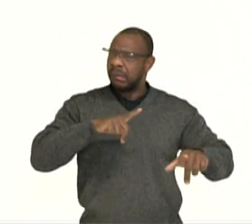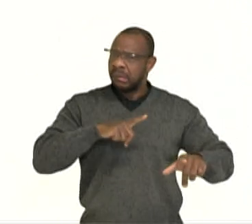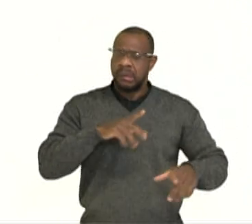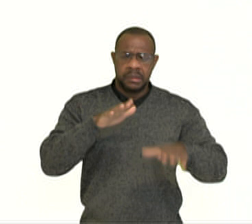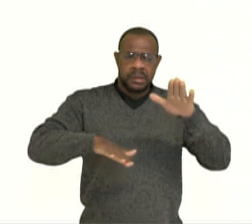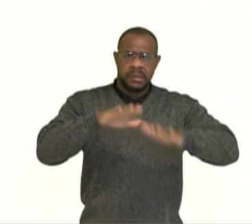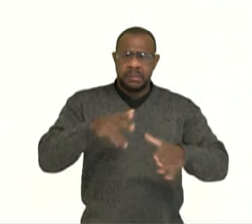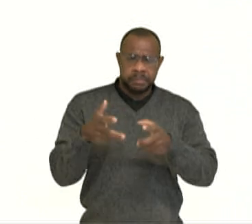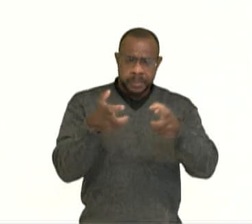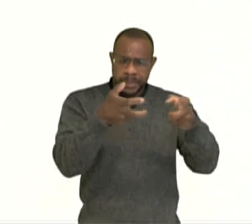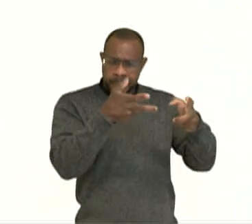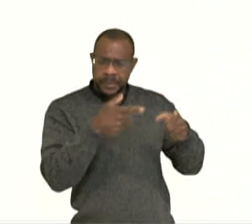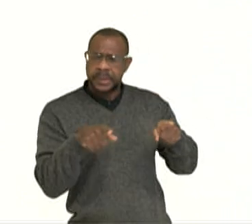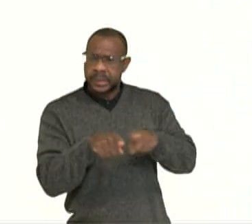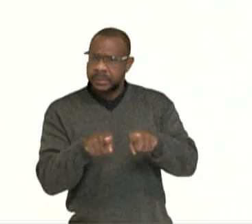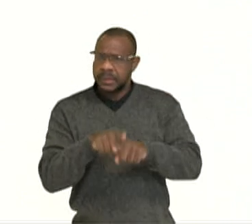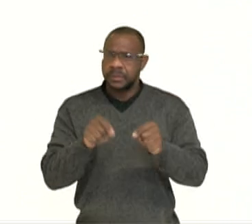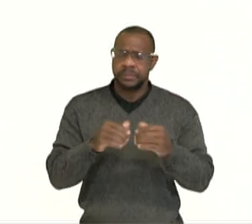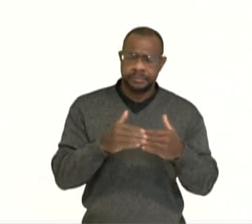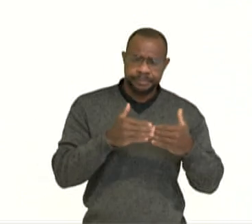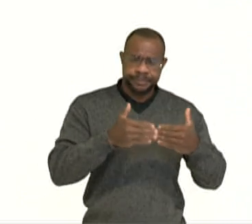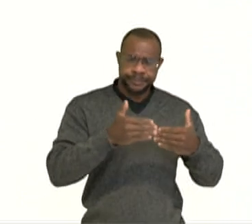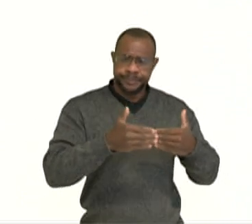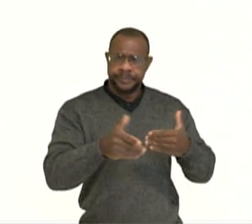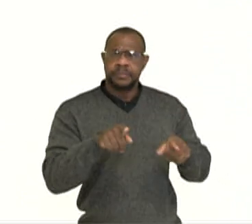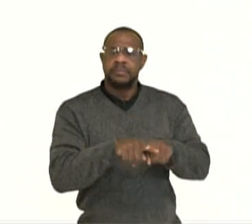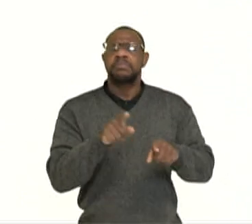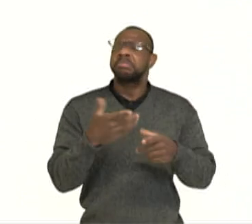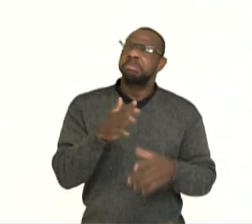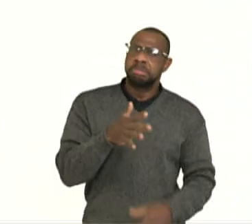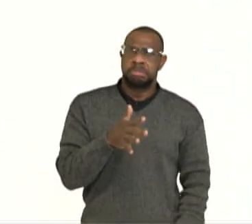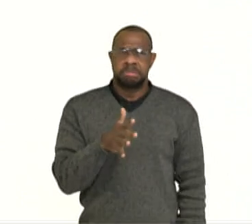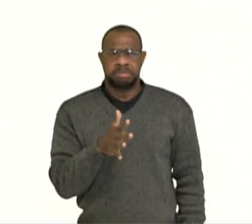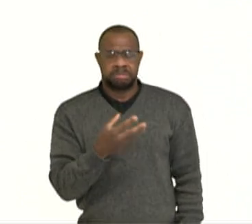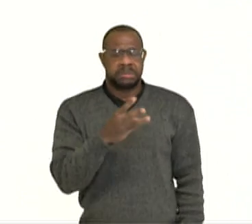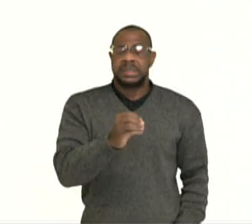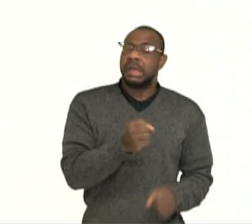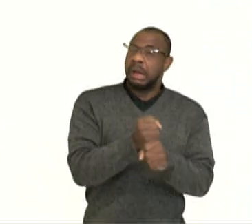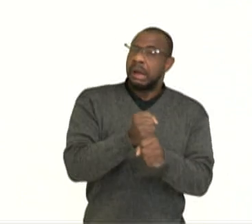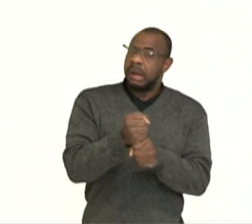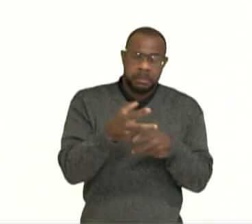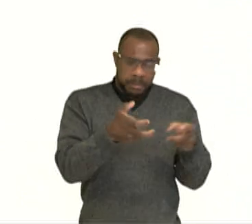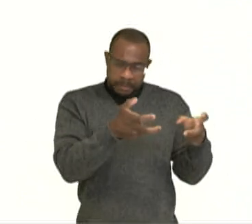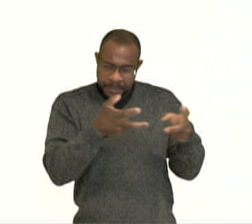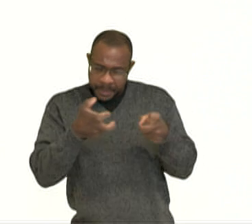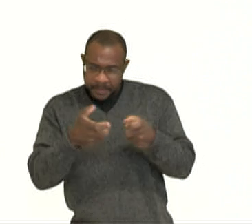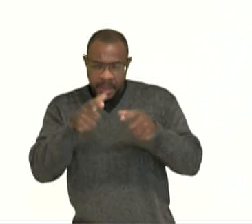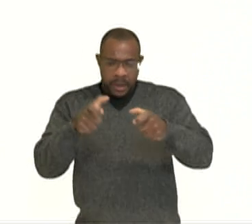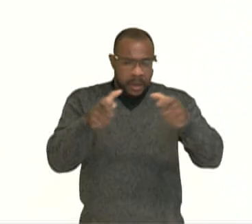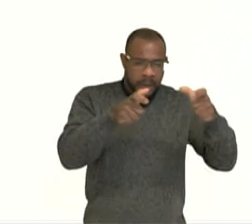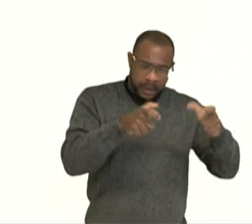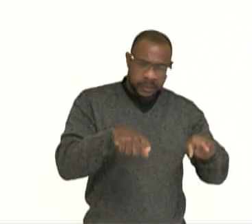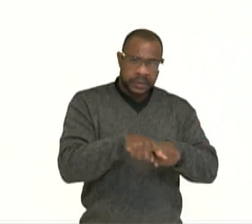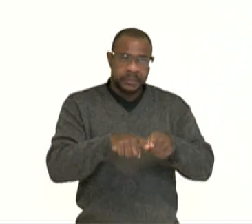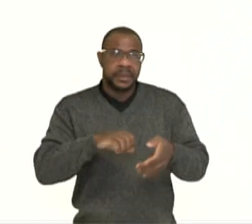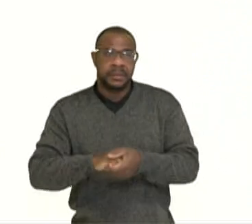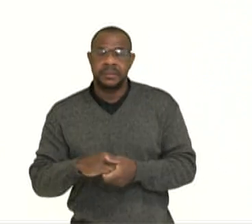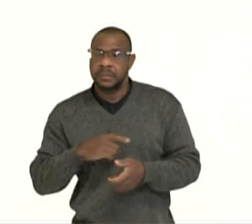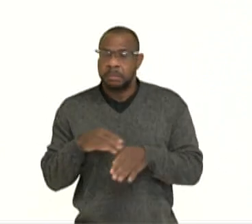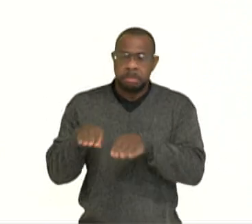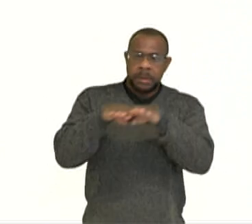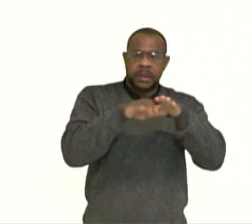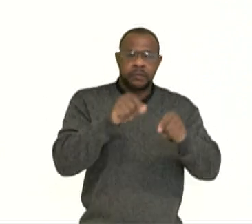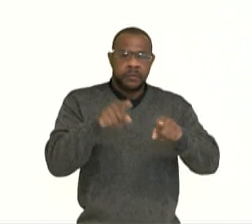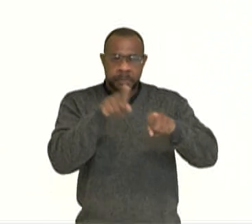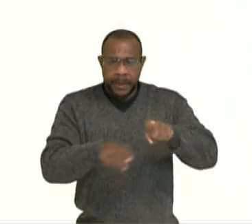de observações ao longo de períodos de pelo menos 30 anos ou até mais. Então, padrões que vão